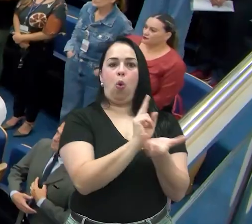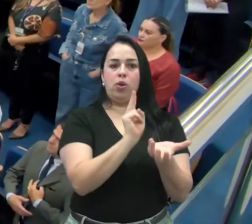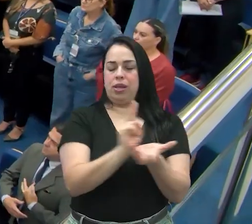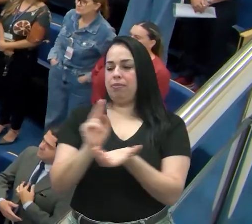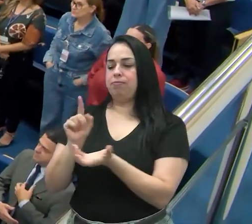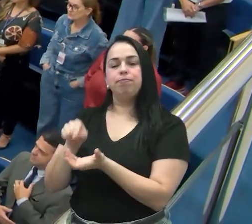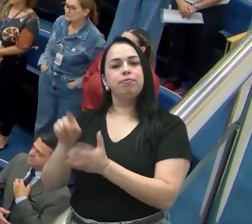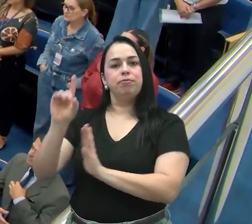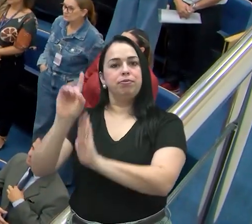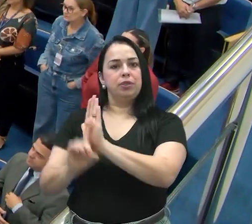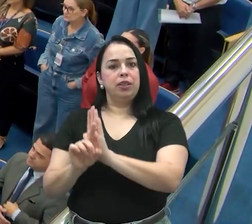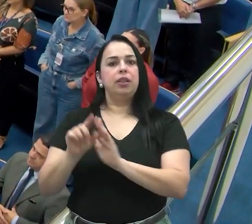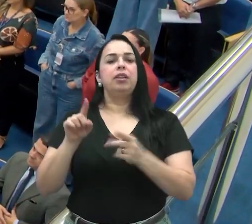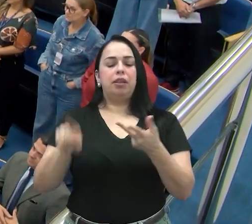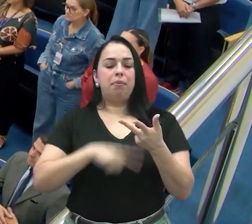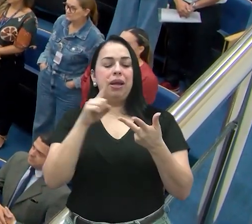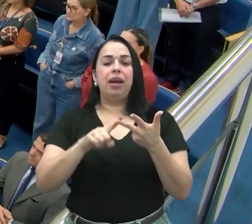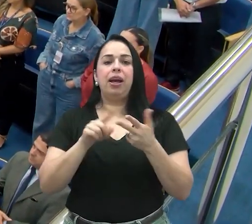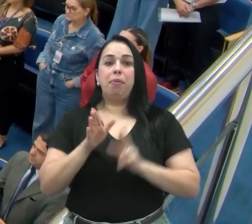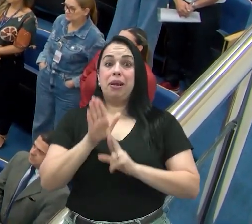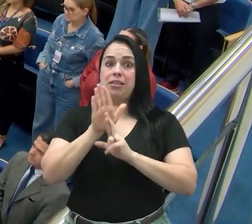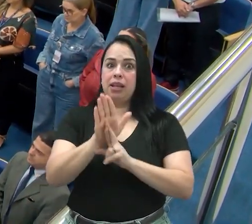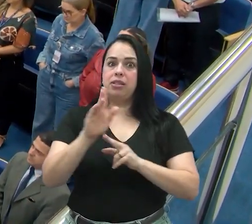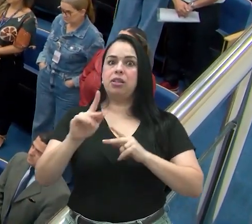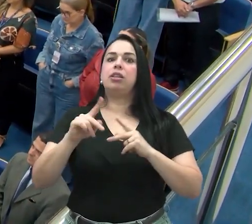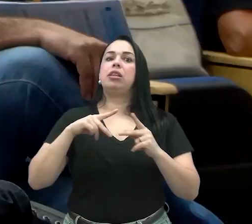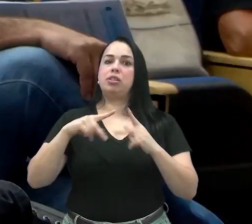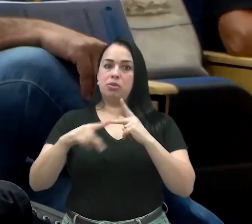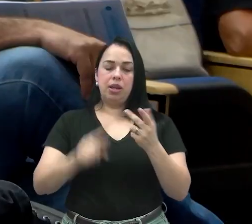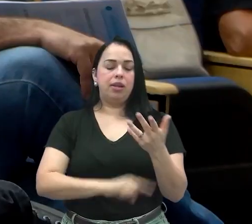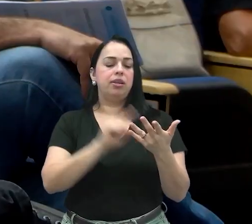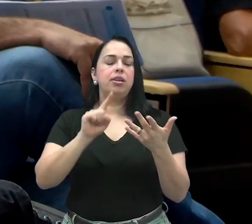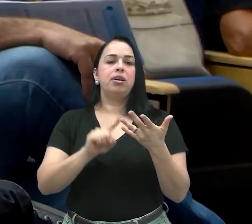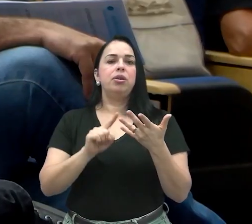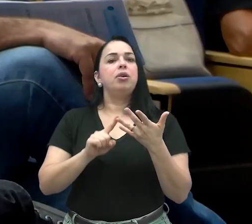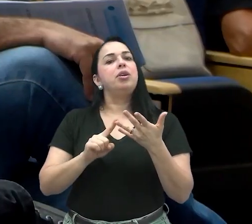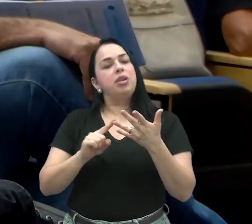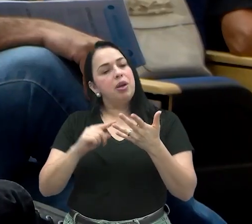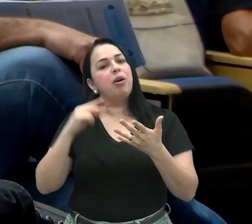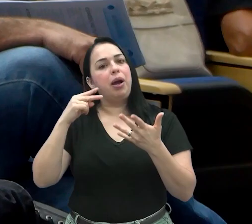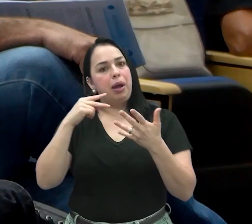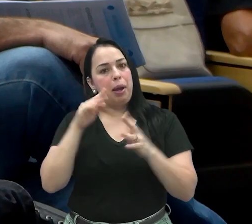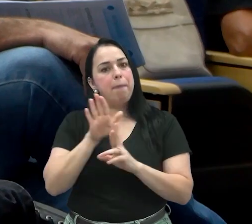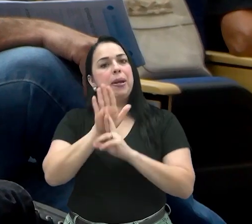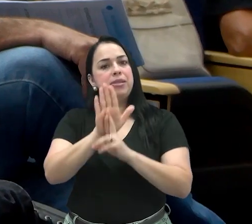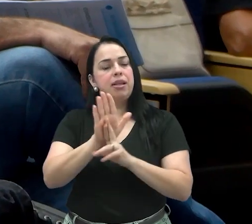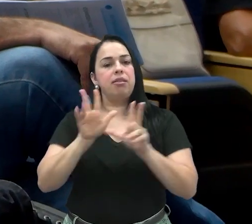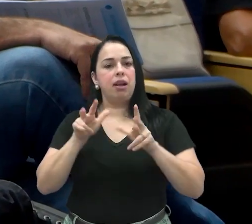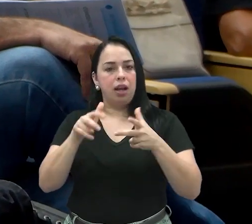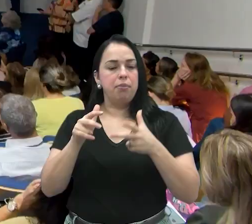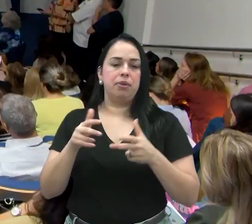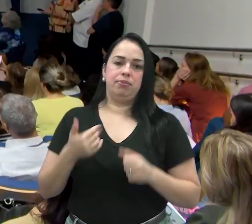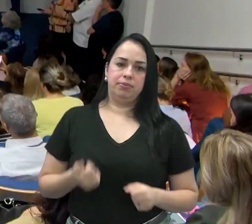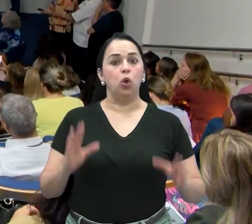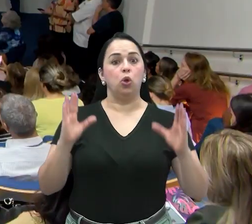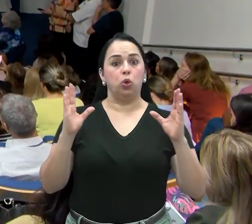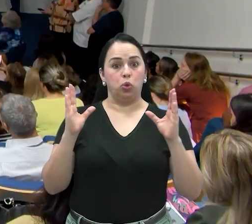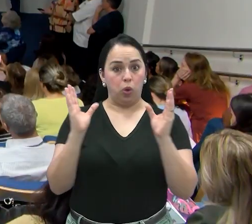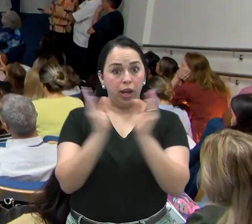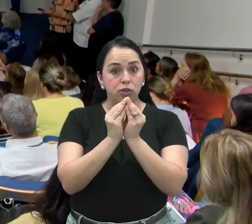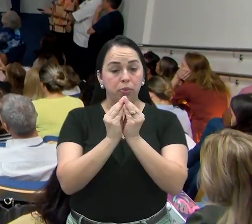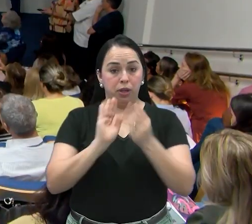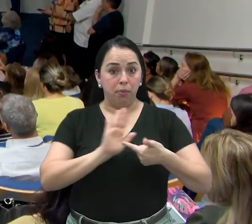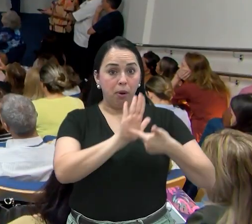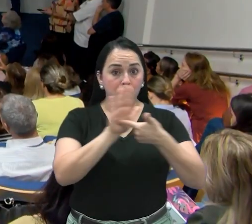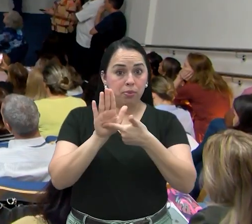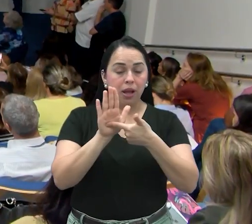conselhos, representantes de organizações da sociedade civil e representantes do poder público, como os vereadores. No balanço